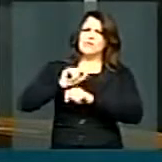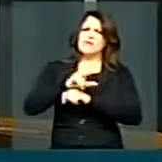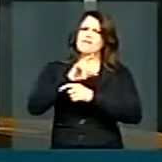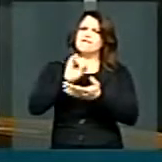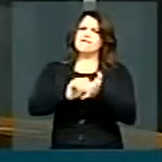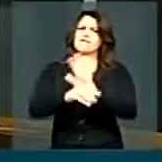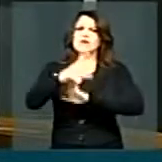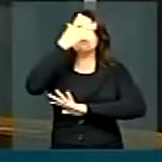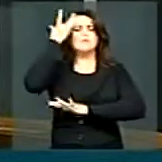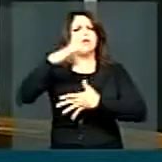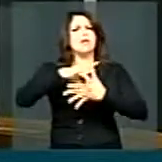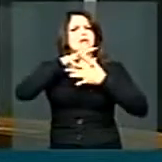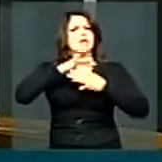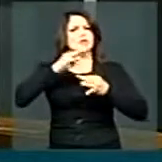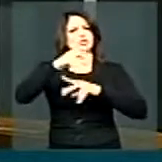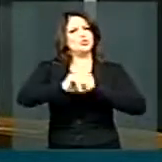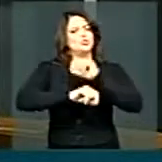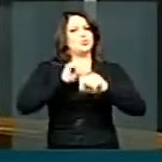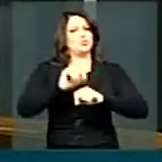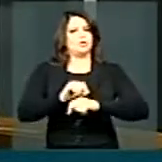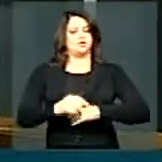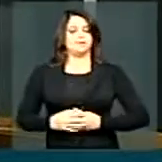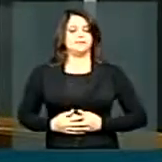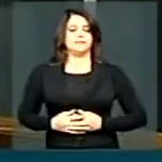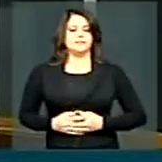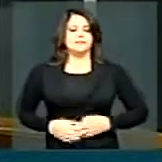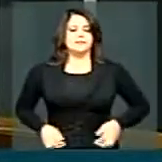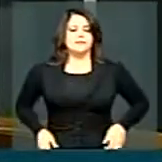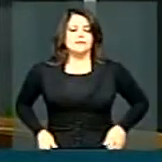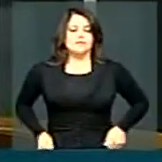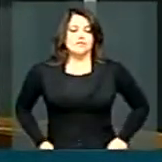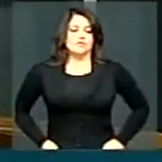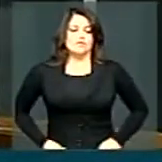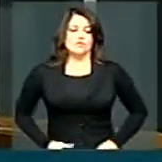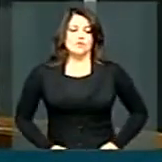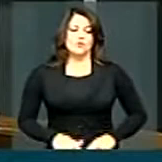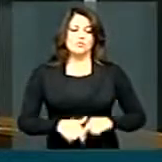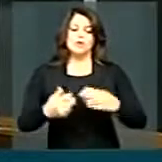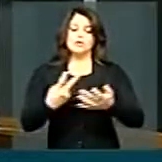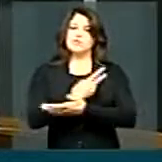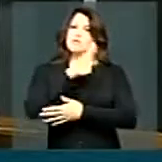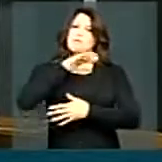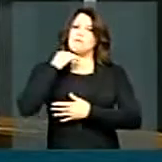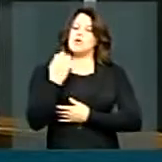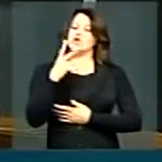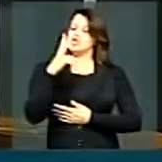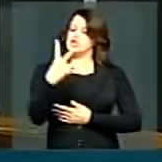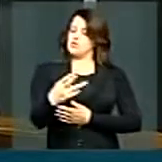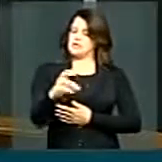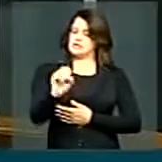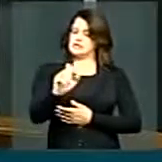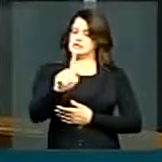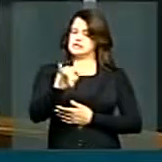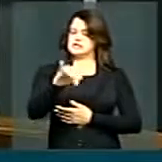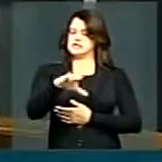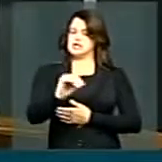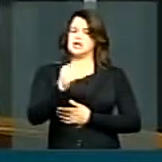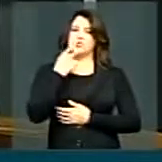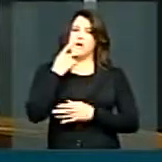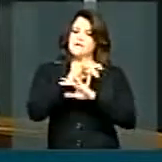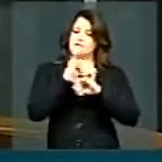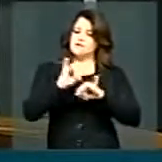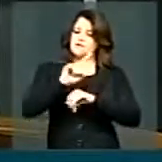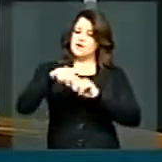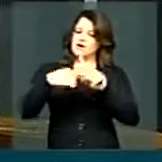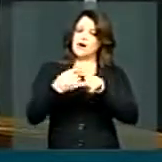de verdadeiras lideranças quando os sinos dobram pela morte de homens como Sérgio Miranda. Informo que daqui a pouco, a